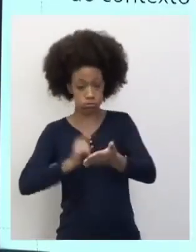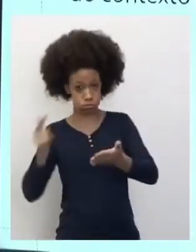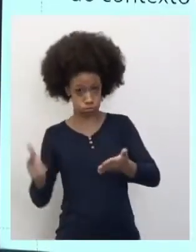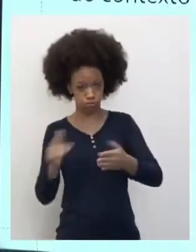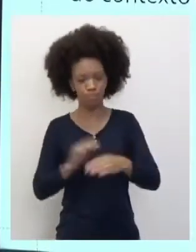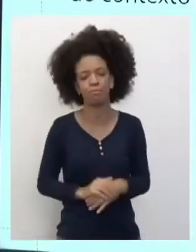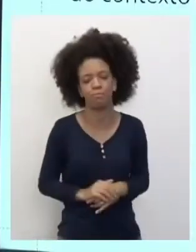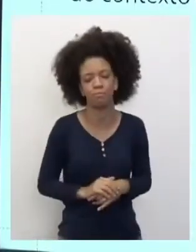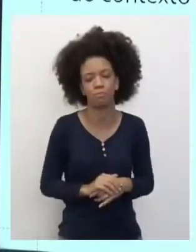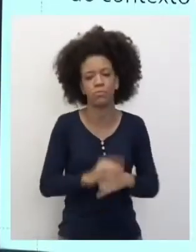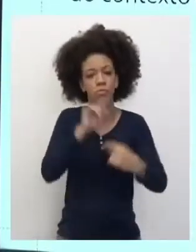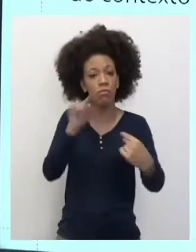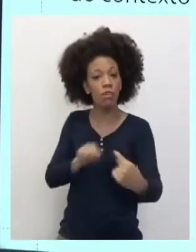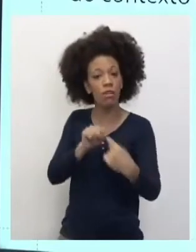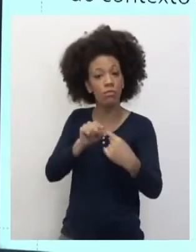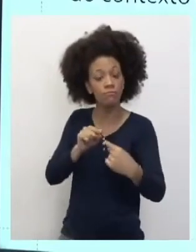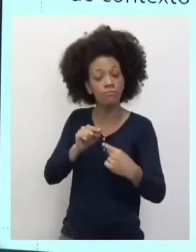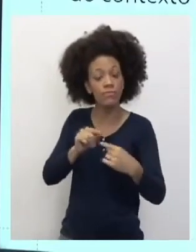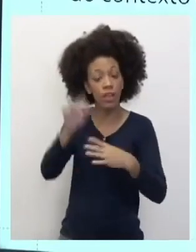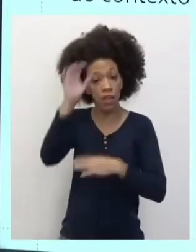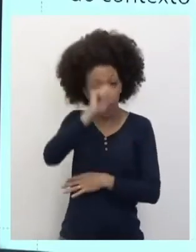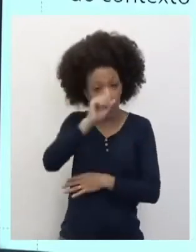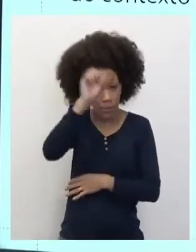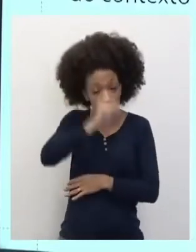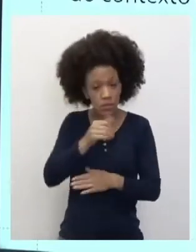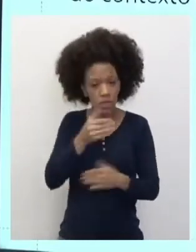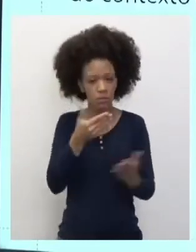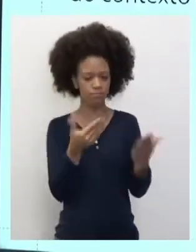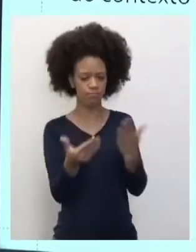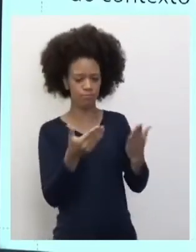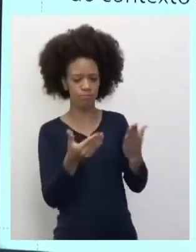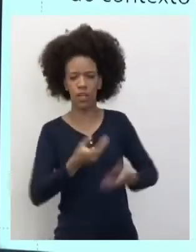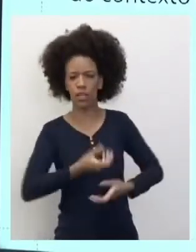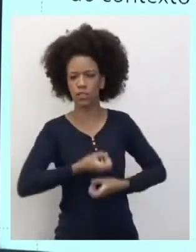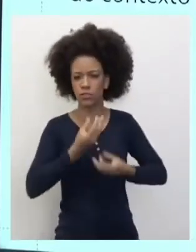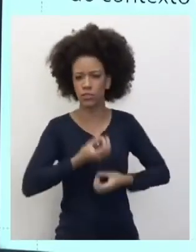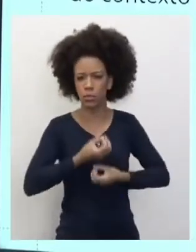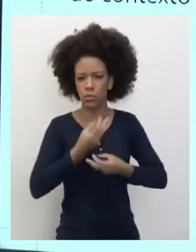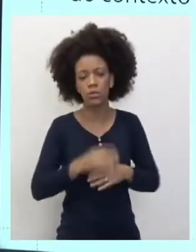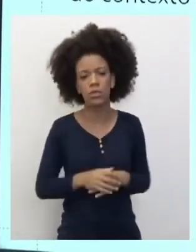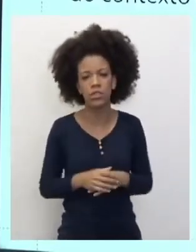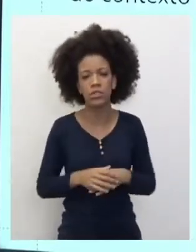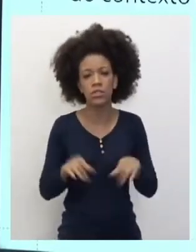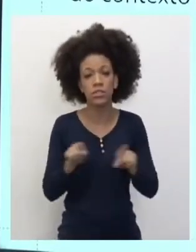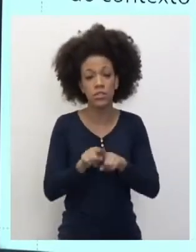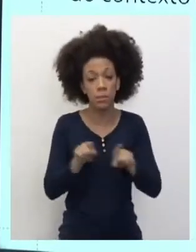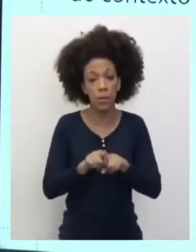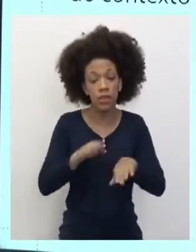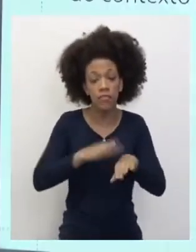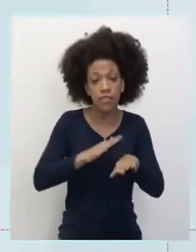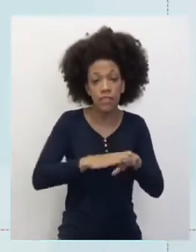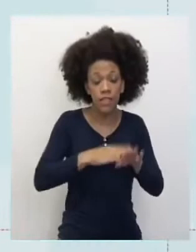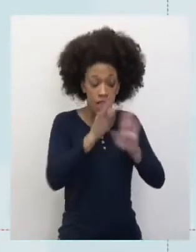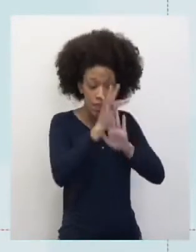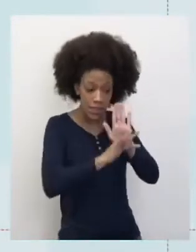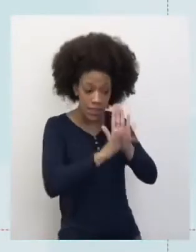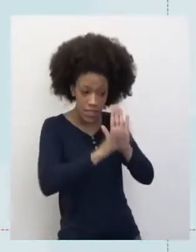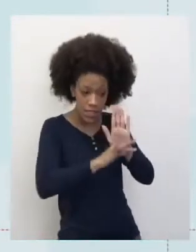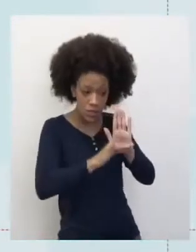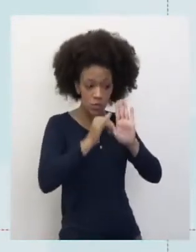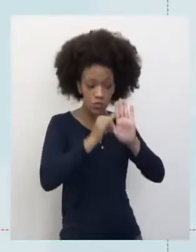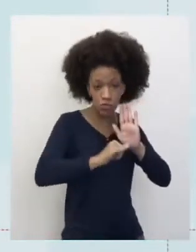serão: aprender a verificar a autenticidade das informações, produzir textos do gênero